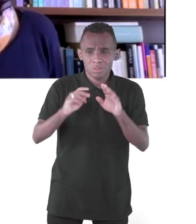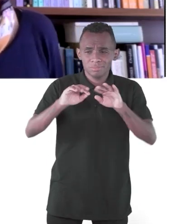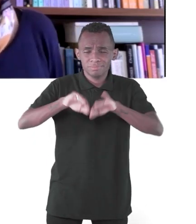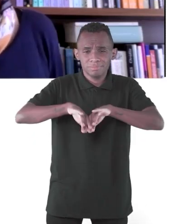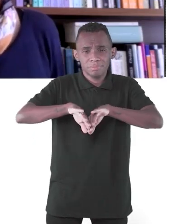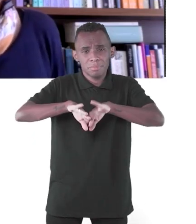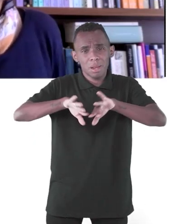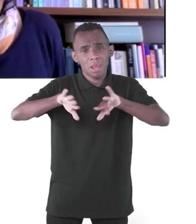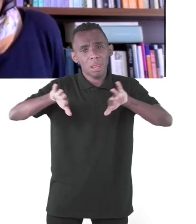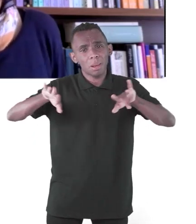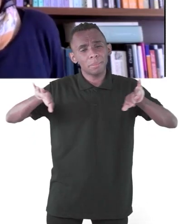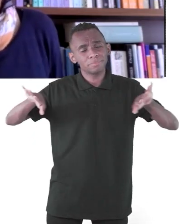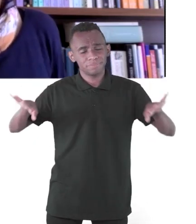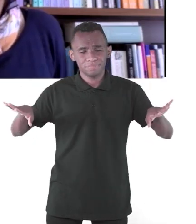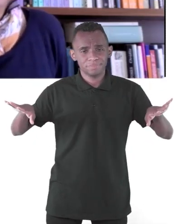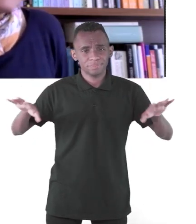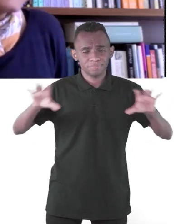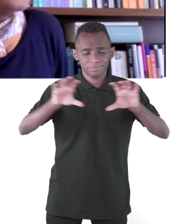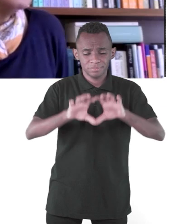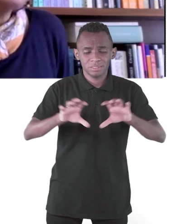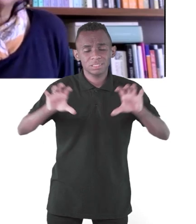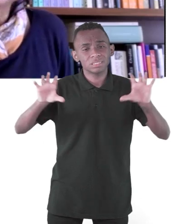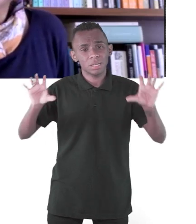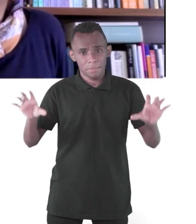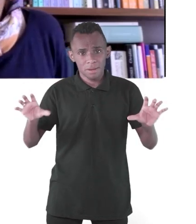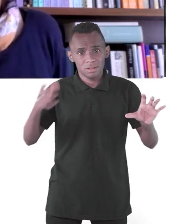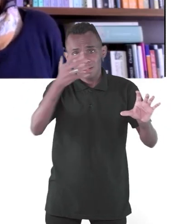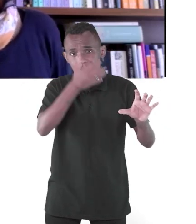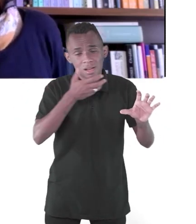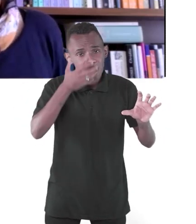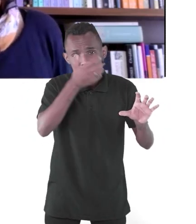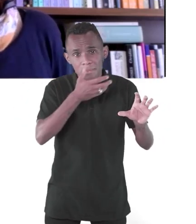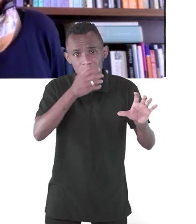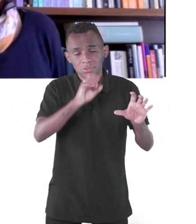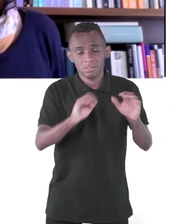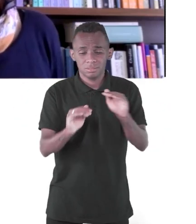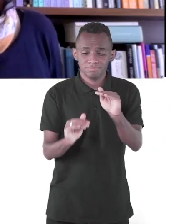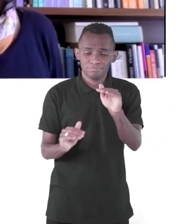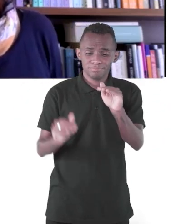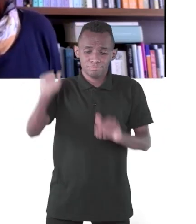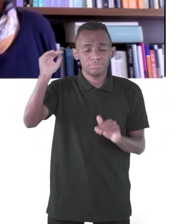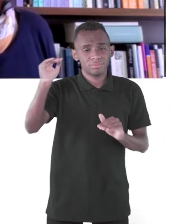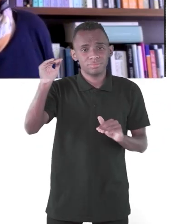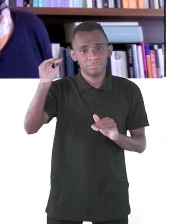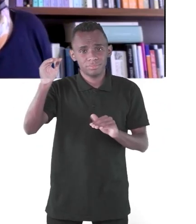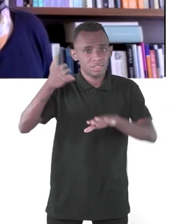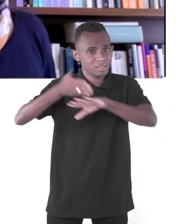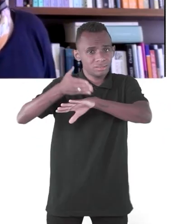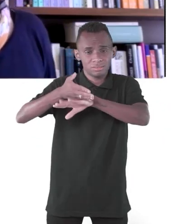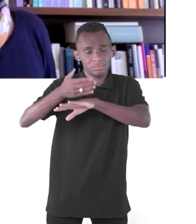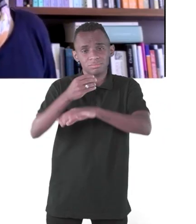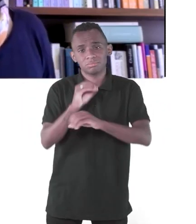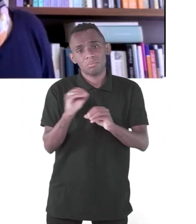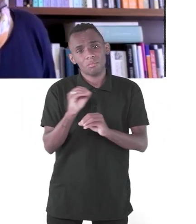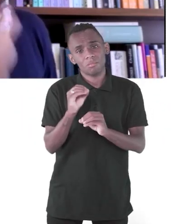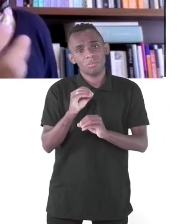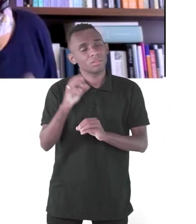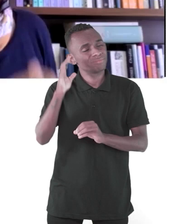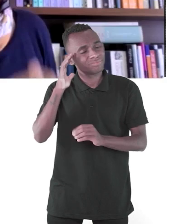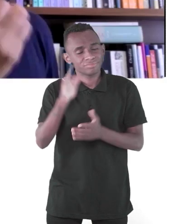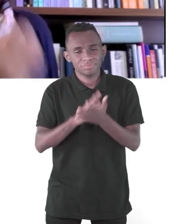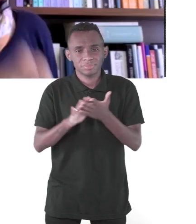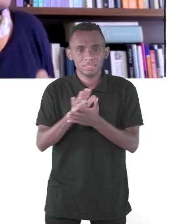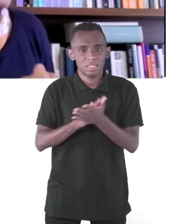tal música de qualidade. Faz com que essa música seja hermética, distante e inacessível. Enquanto